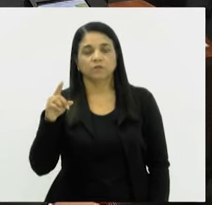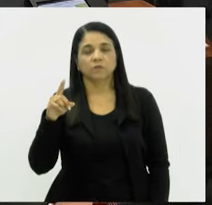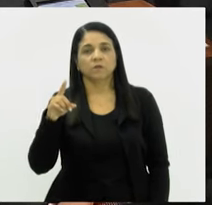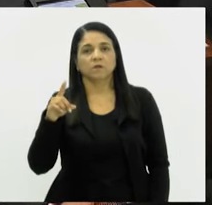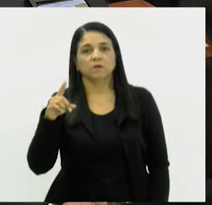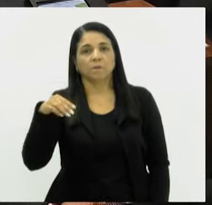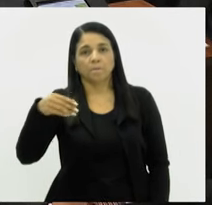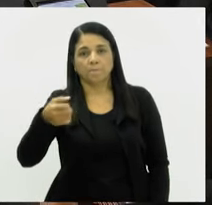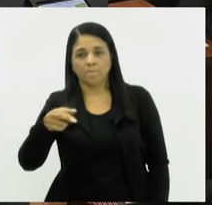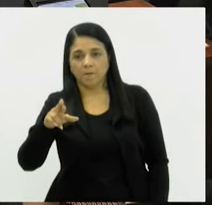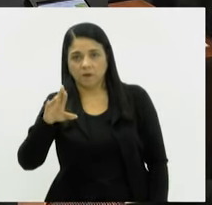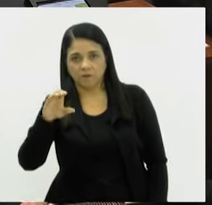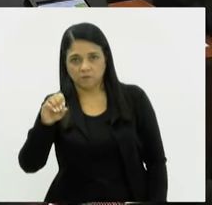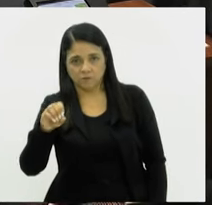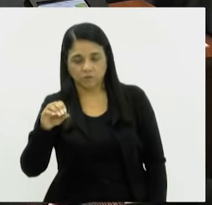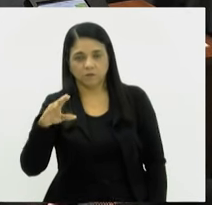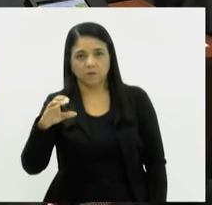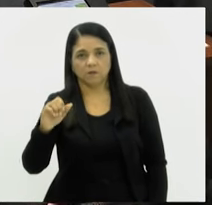deputado Márcio Canella,